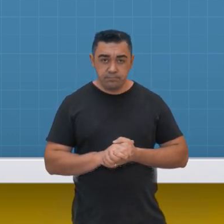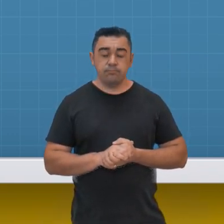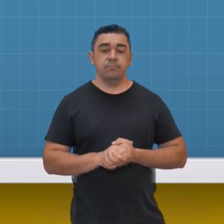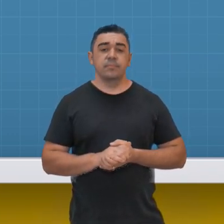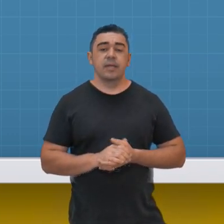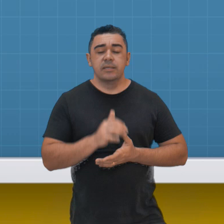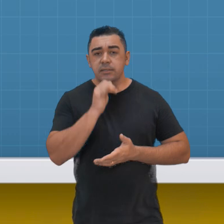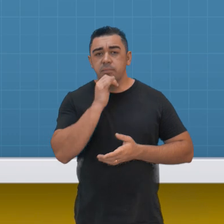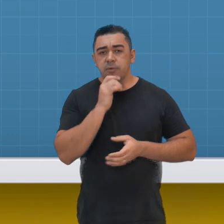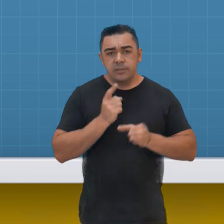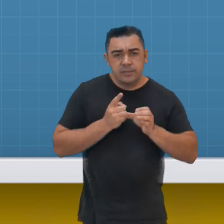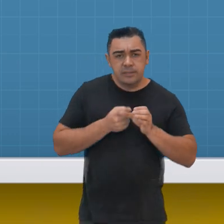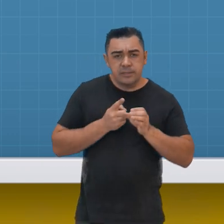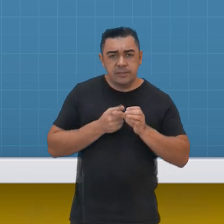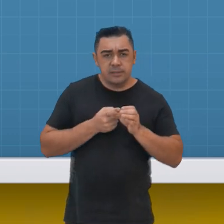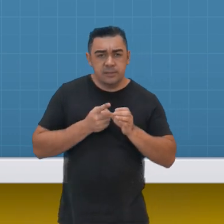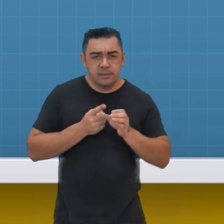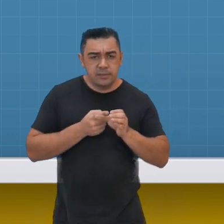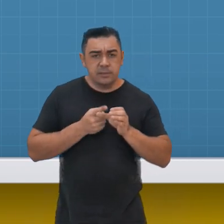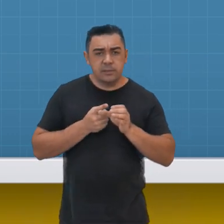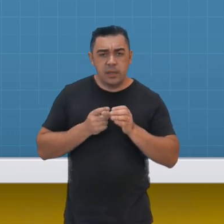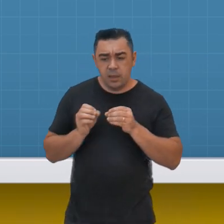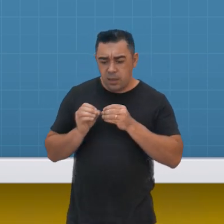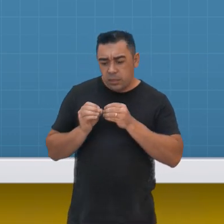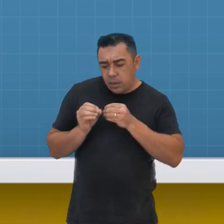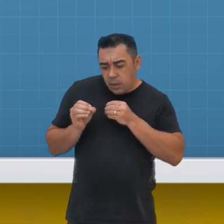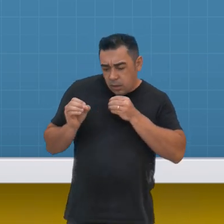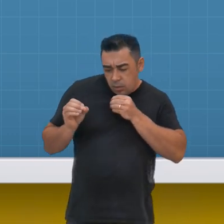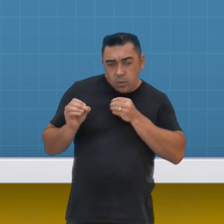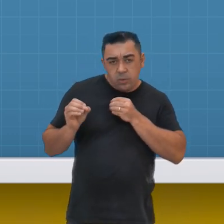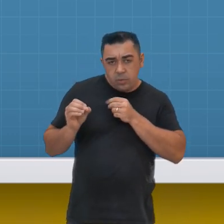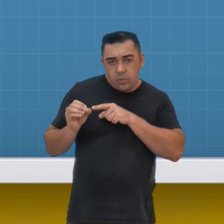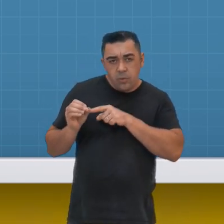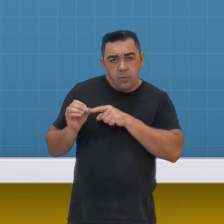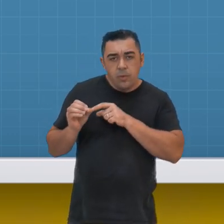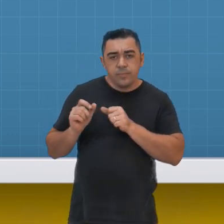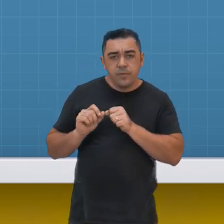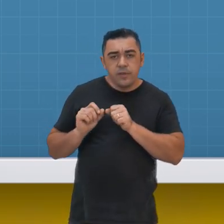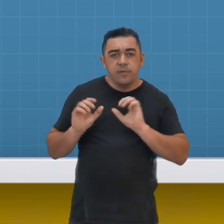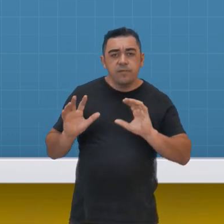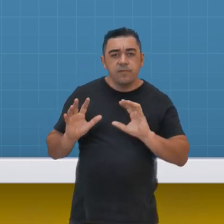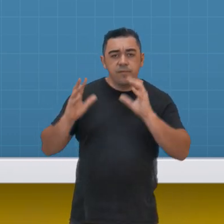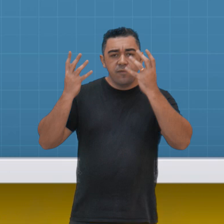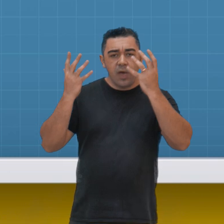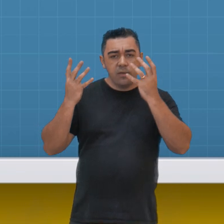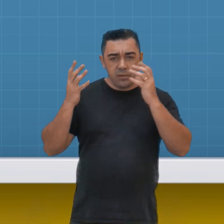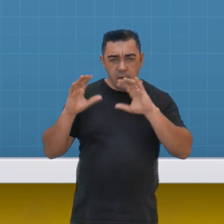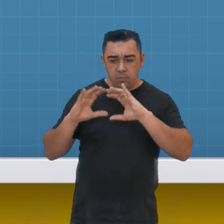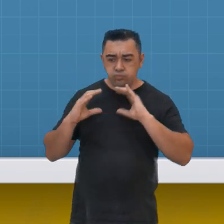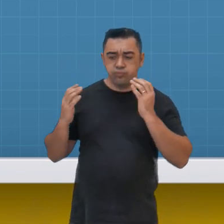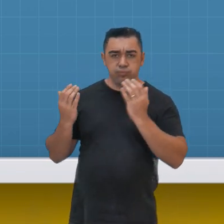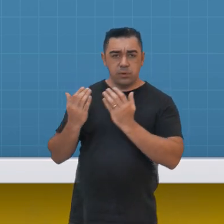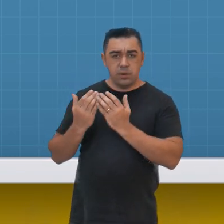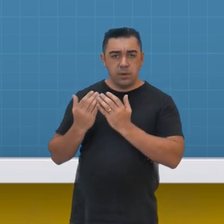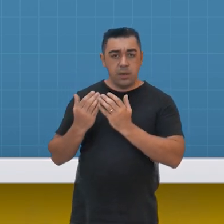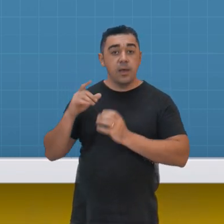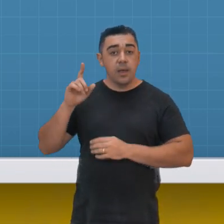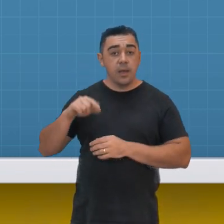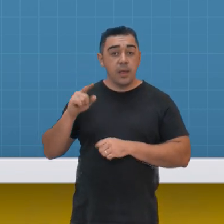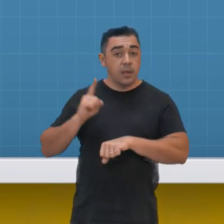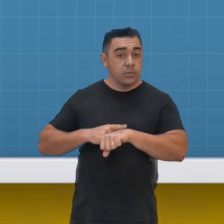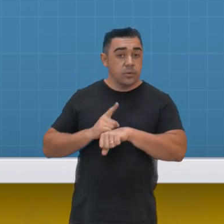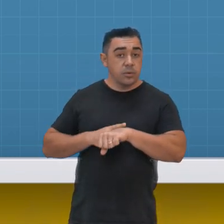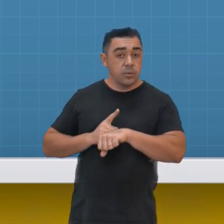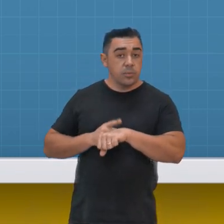no interior, quando você vai fazer festa na comunidade, os espetos são tirados